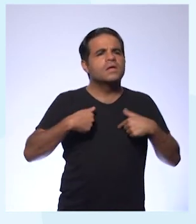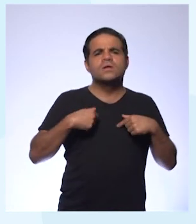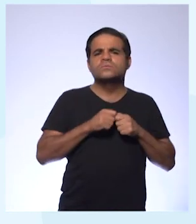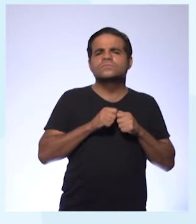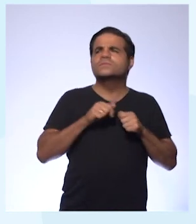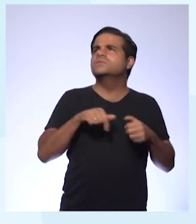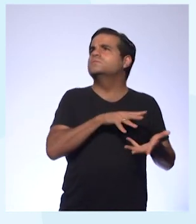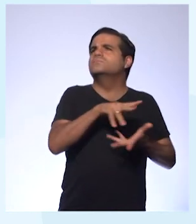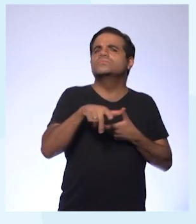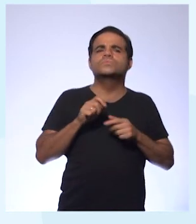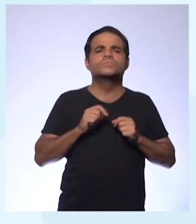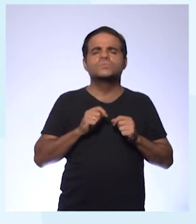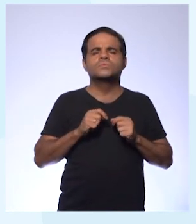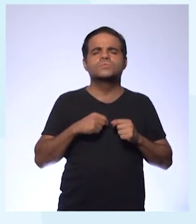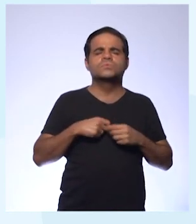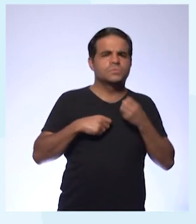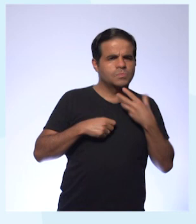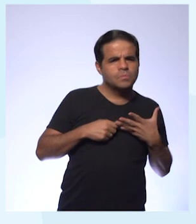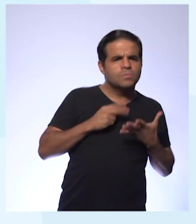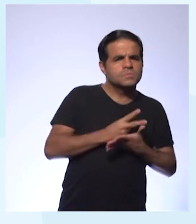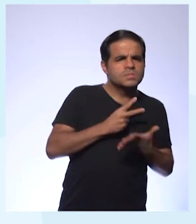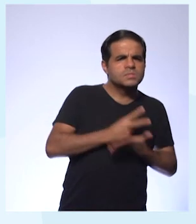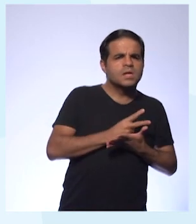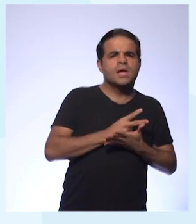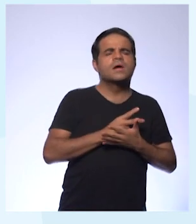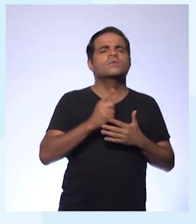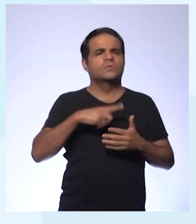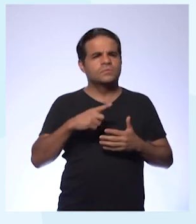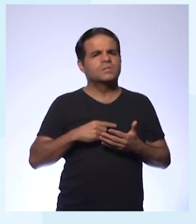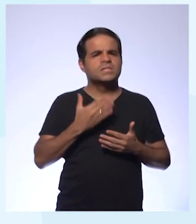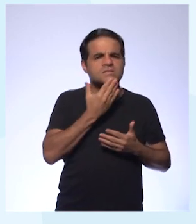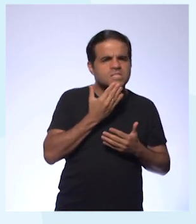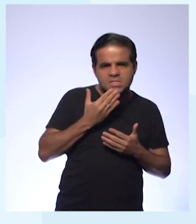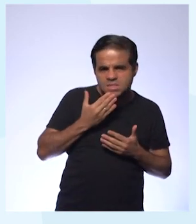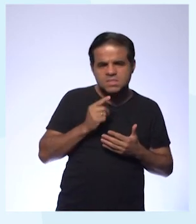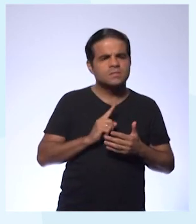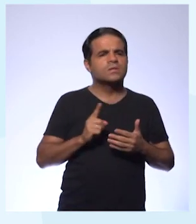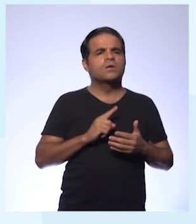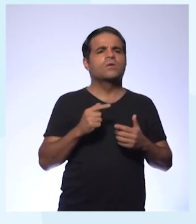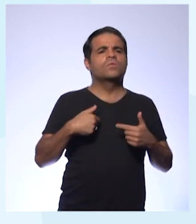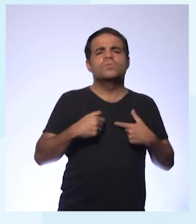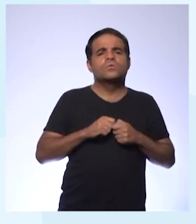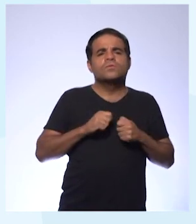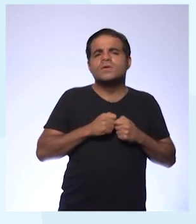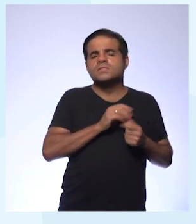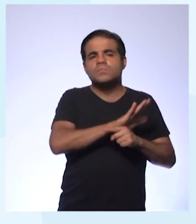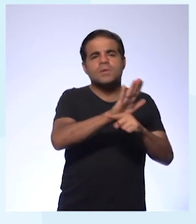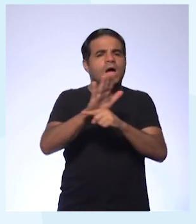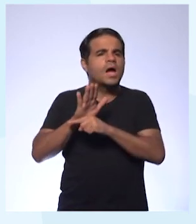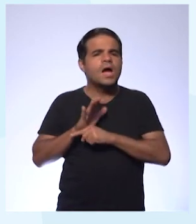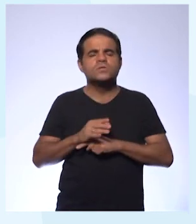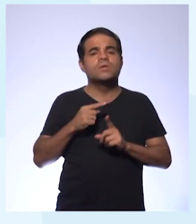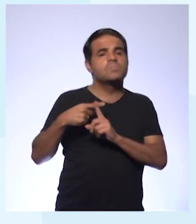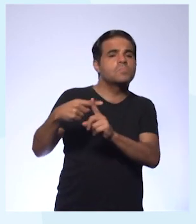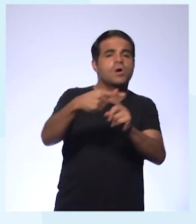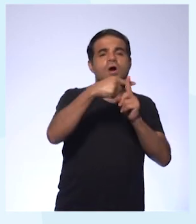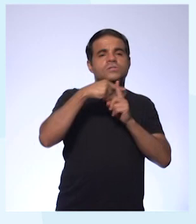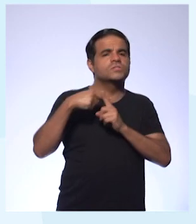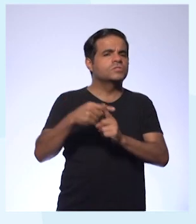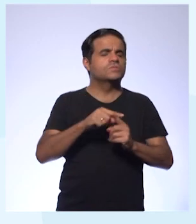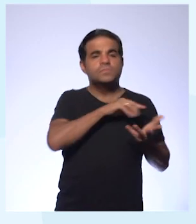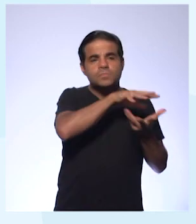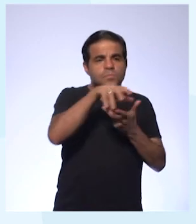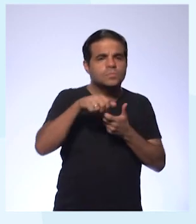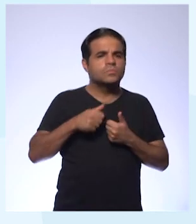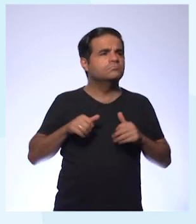faço neste mundo? Sou bom o tempo todo? Tenho muitos defeitos? O que tenho feito para contribuir de forma positiva com o mundo